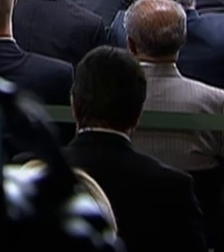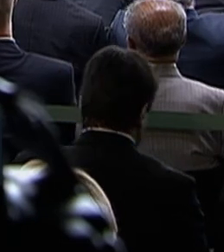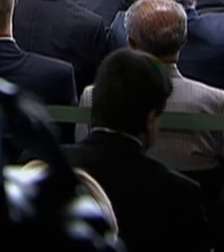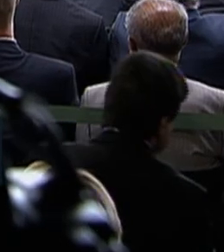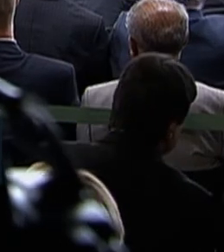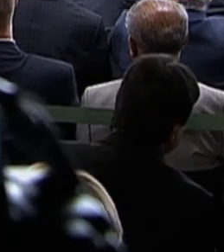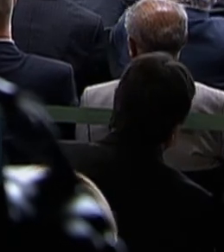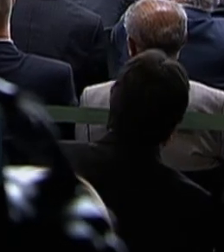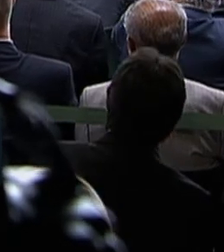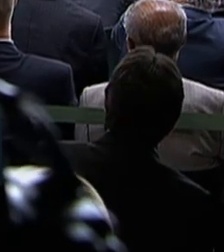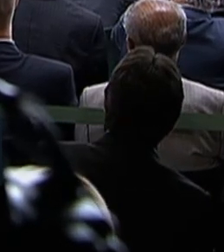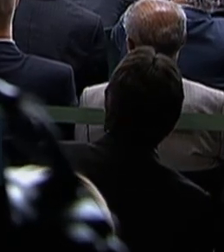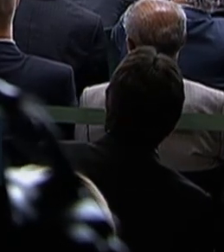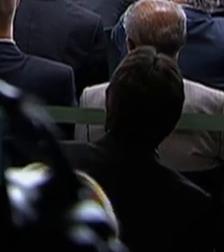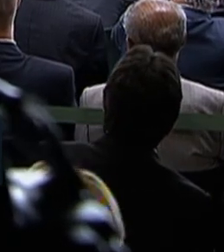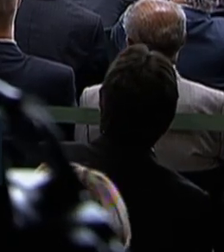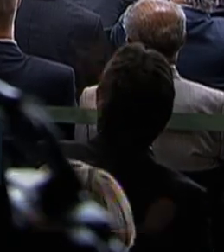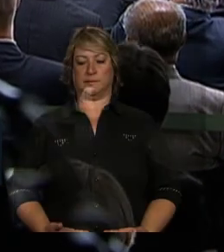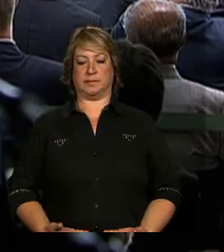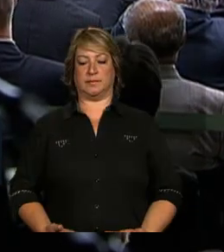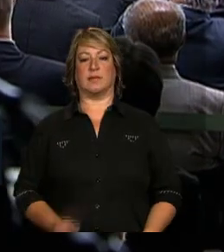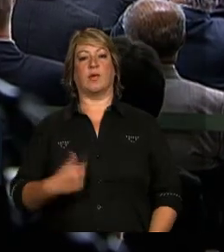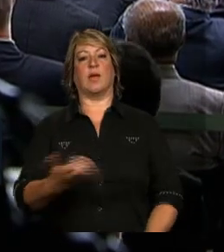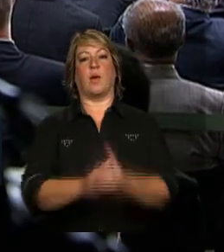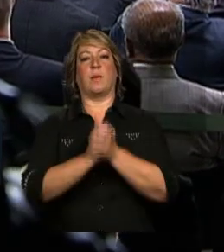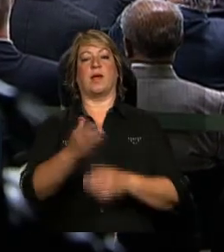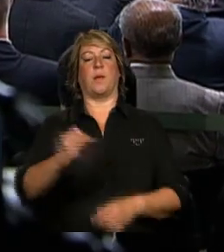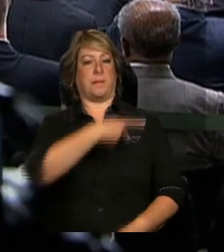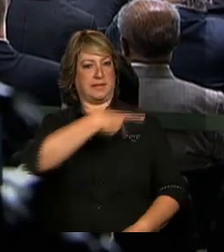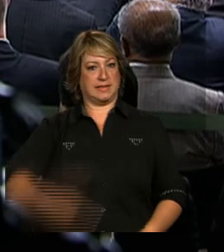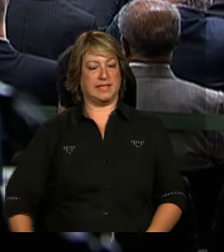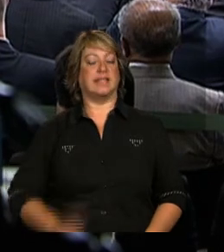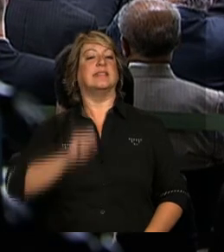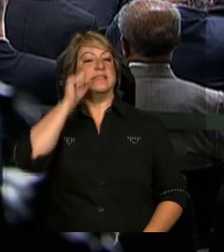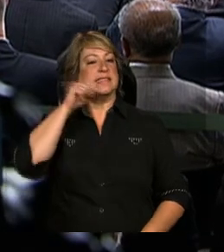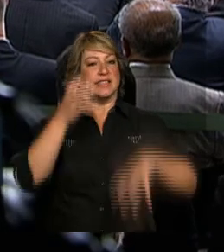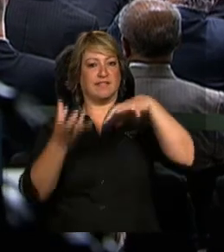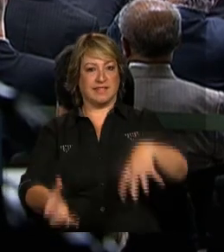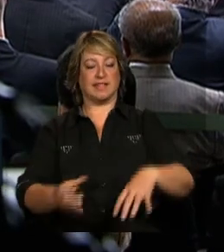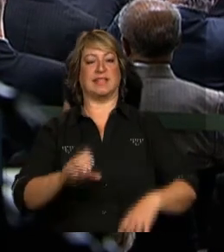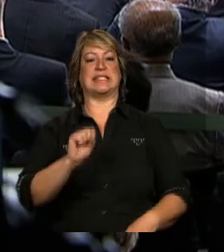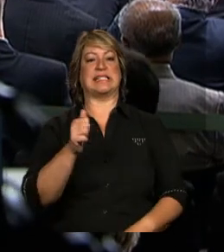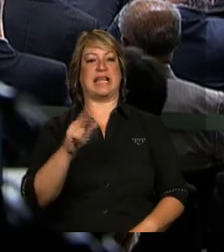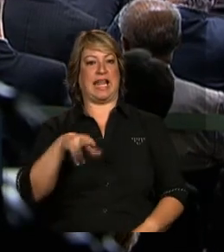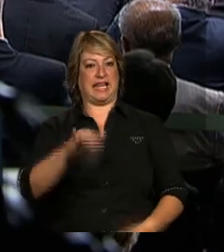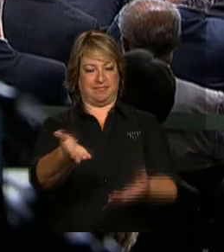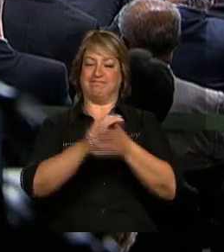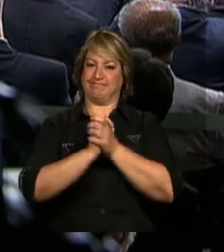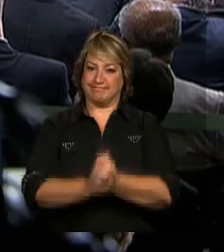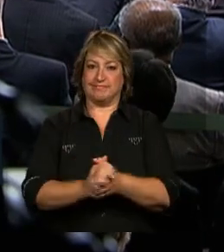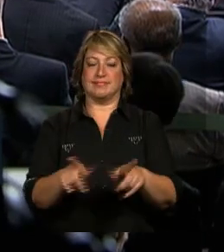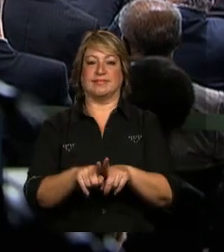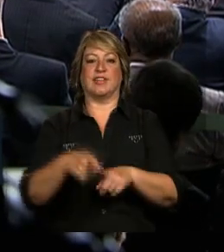e eu queria cumprimentar o presidente do senado federal Senador José Sarney queria cumprimentar a